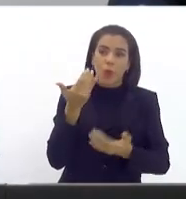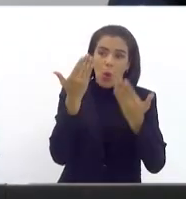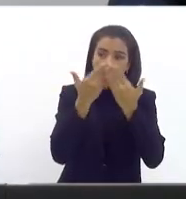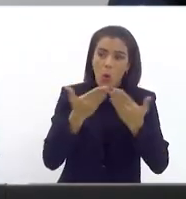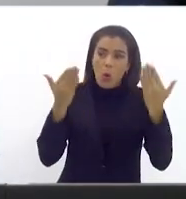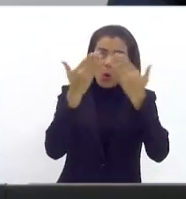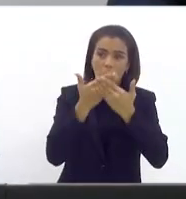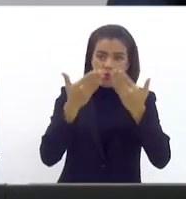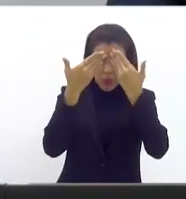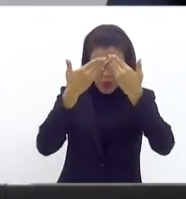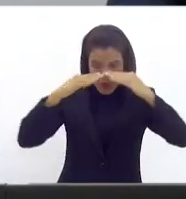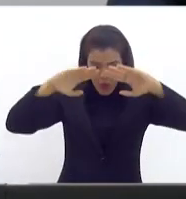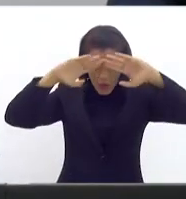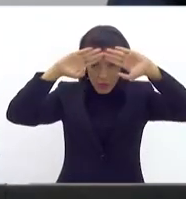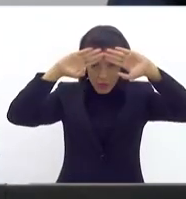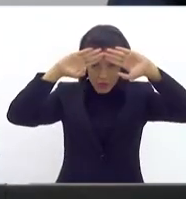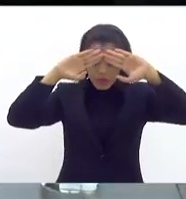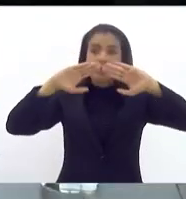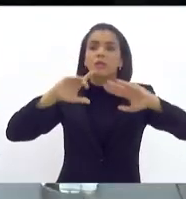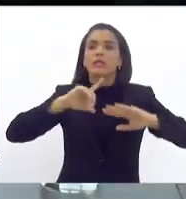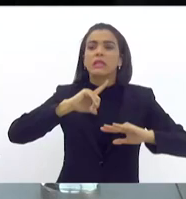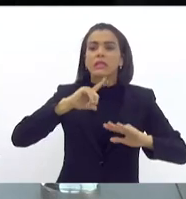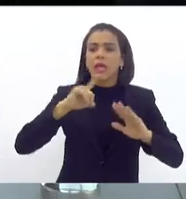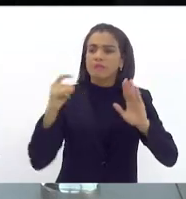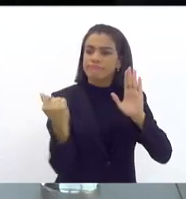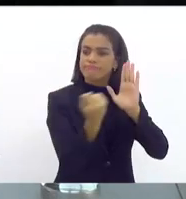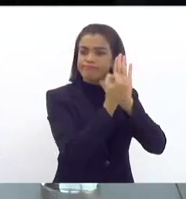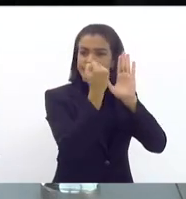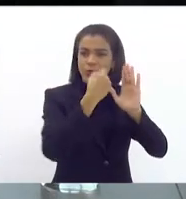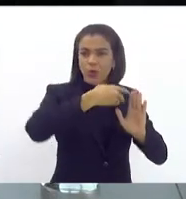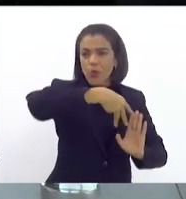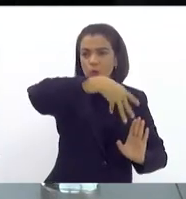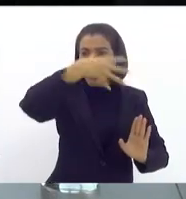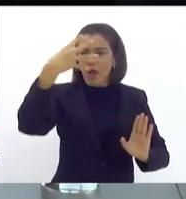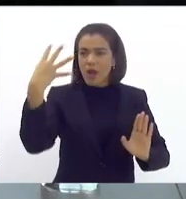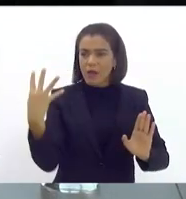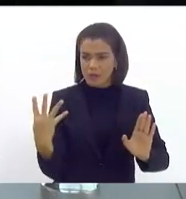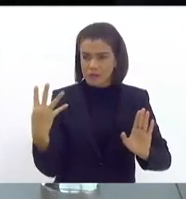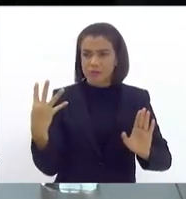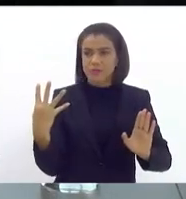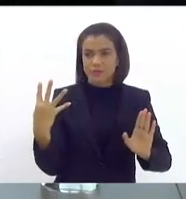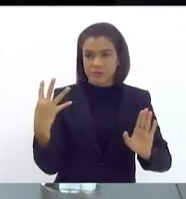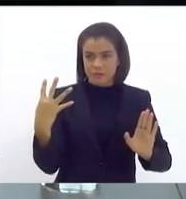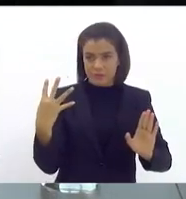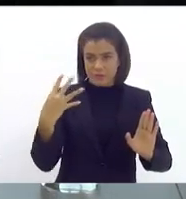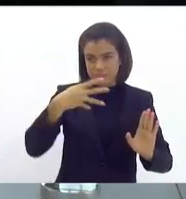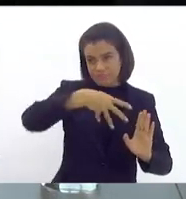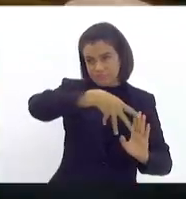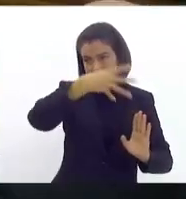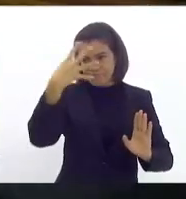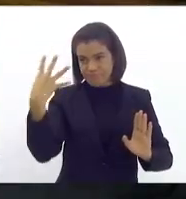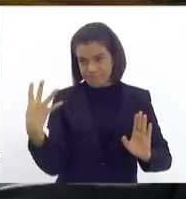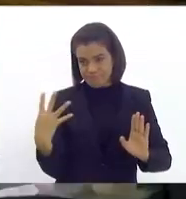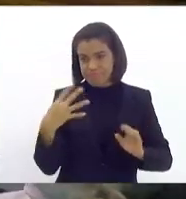é o orixá que tem o simbolismo do arco-íris, viu, deputado? Só para